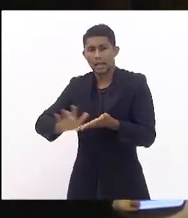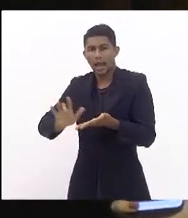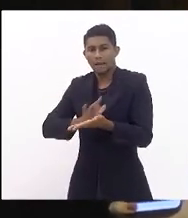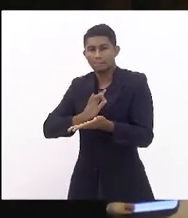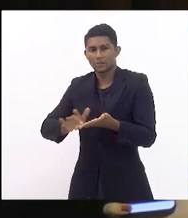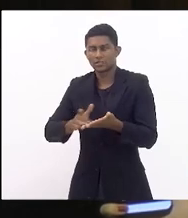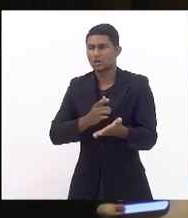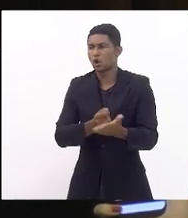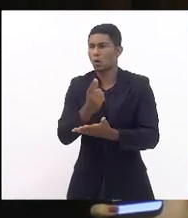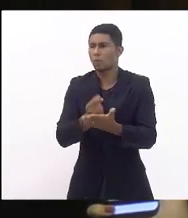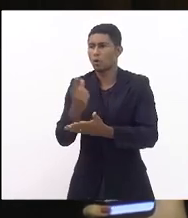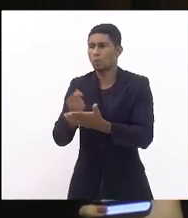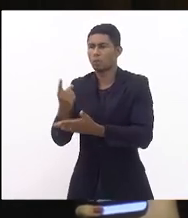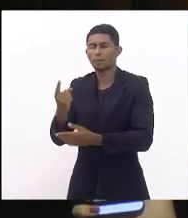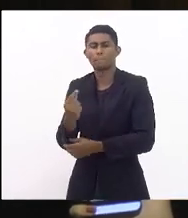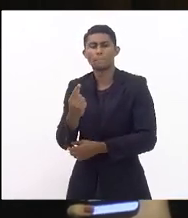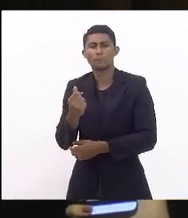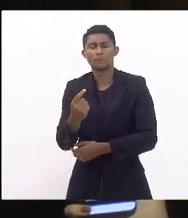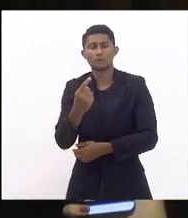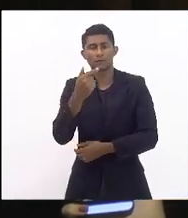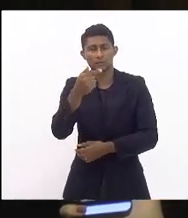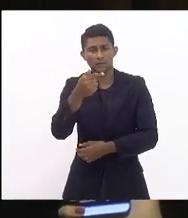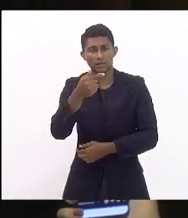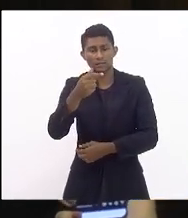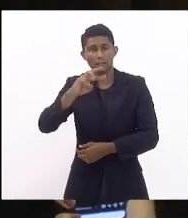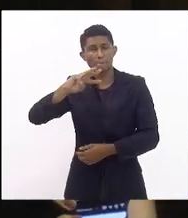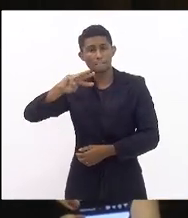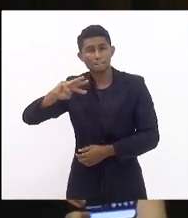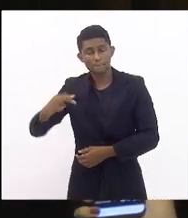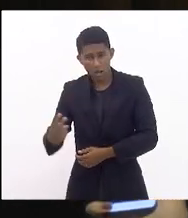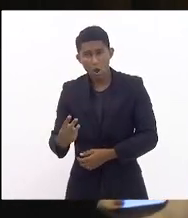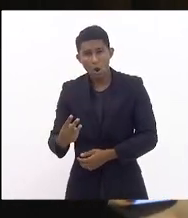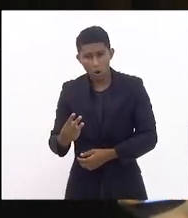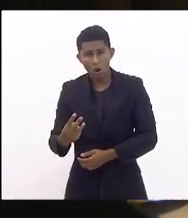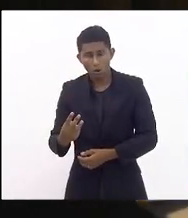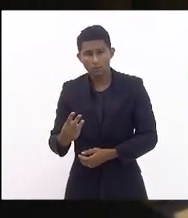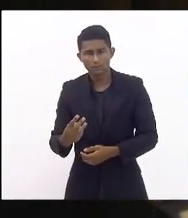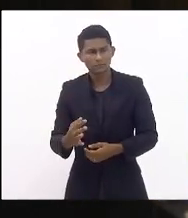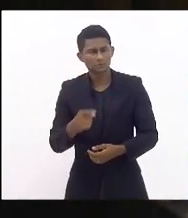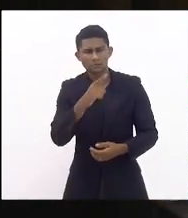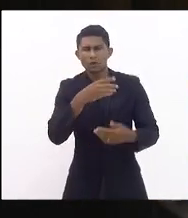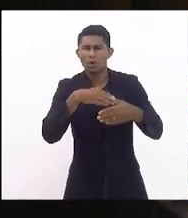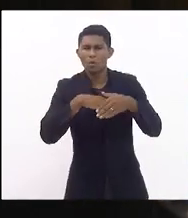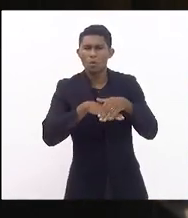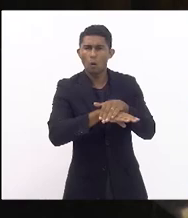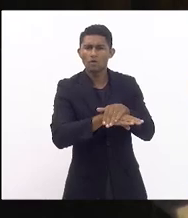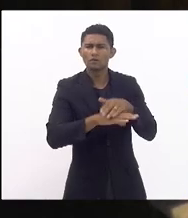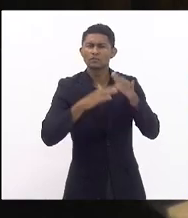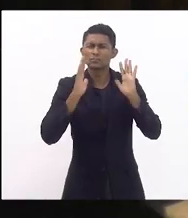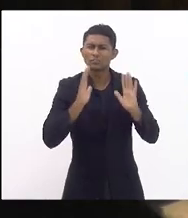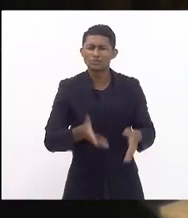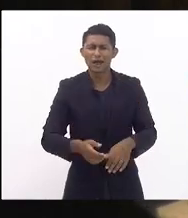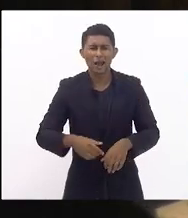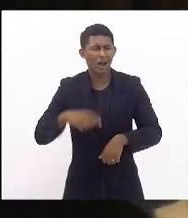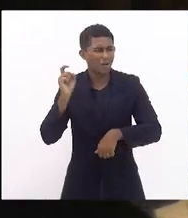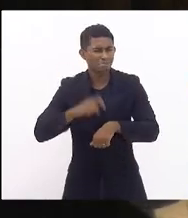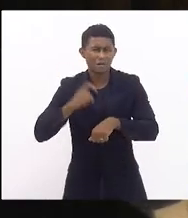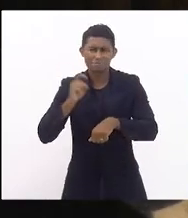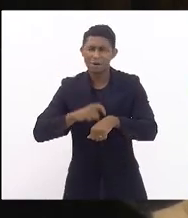em tablets, aonde já estão guardados há tanto tempo, numa salinha